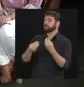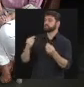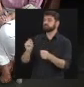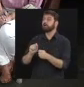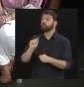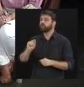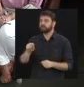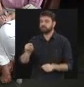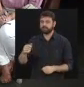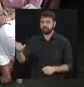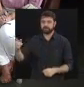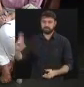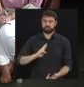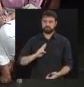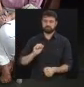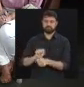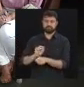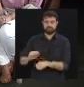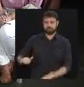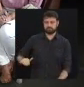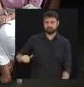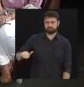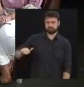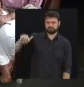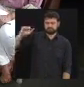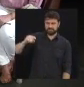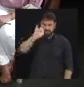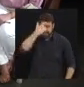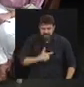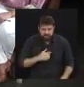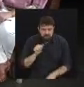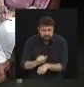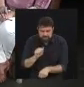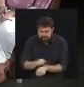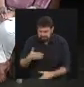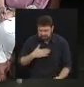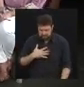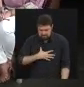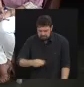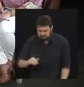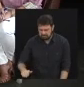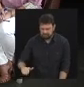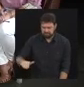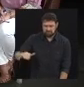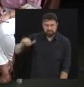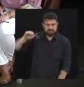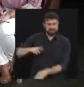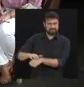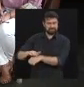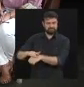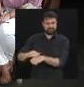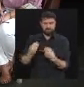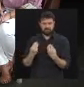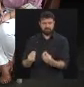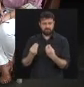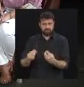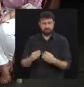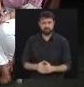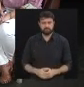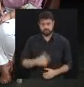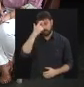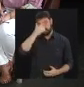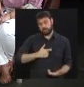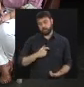crescer. Como espera crescer? Imagina, eu jamais ia esperar crescer. E aí, como eu